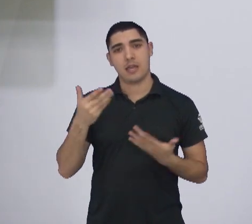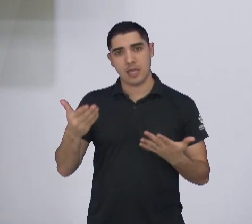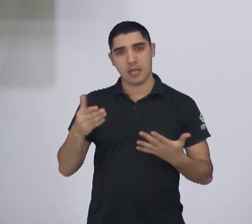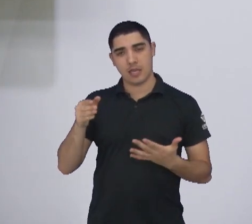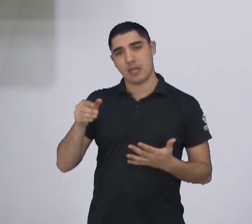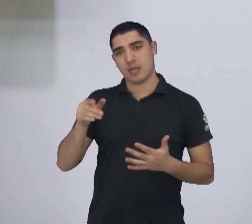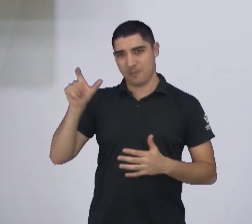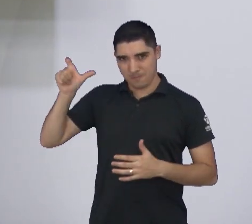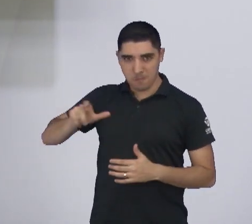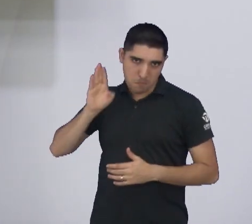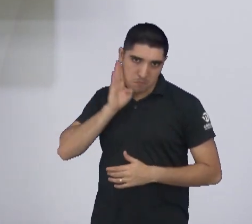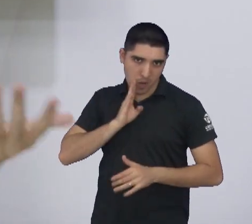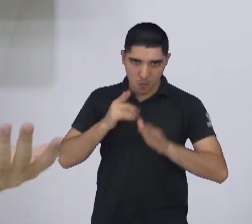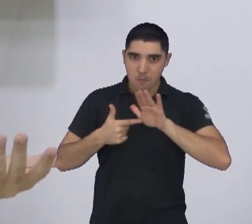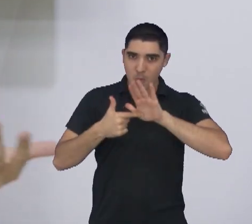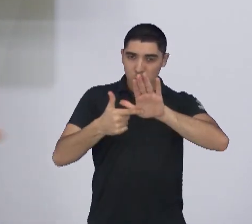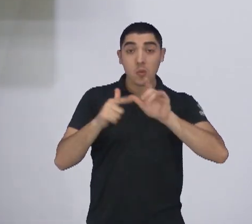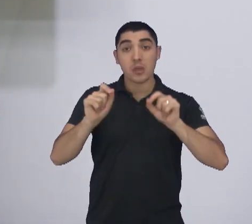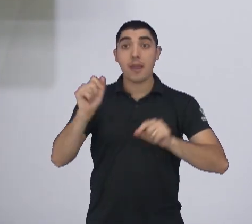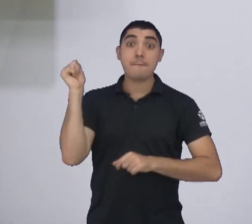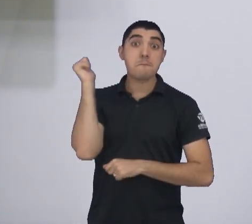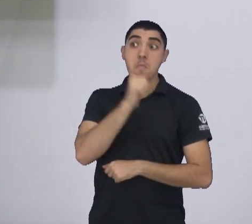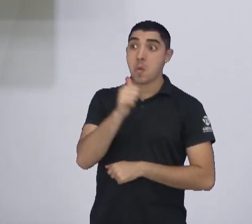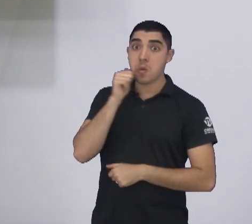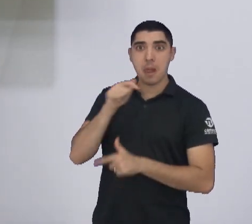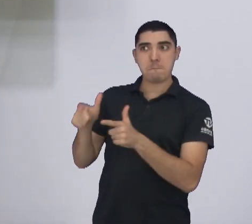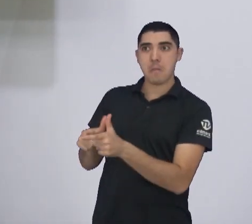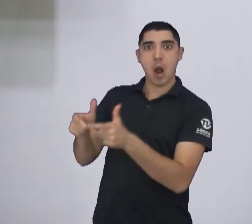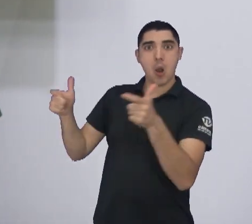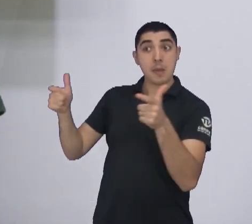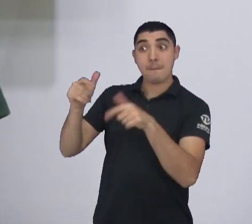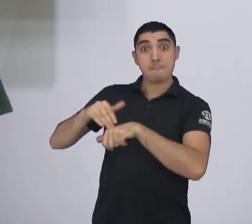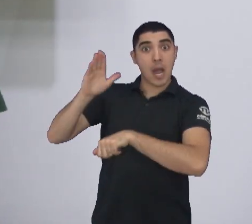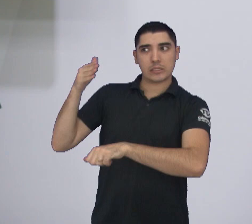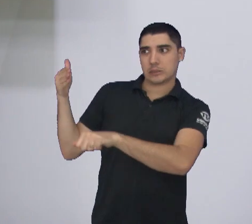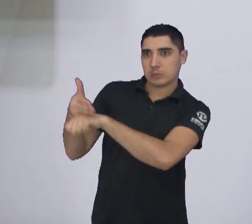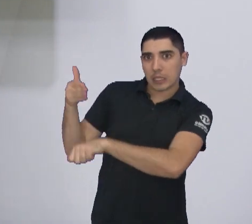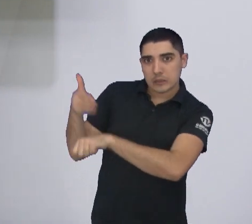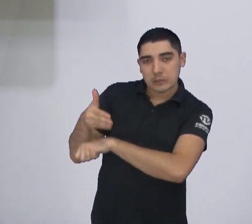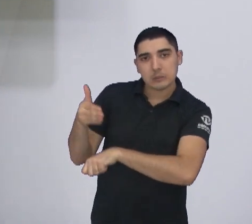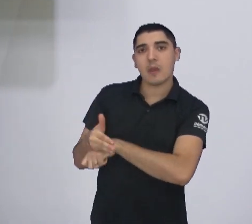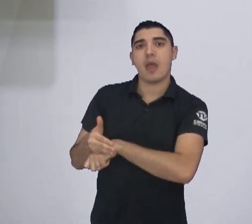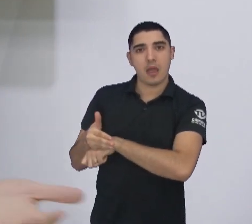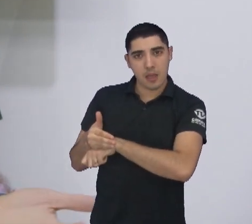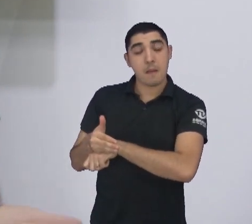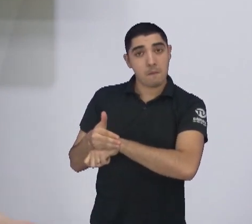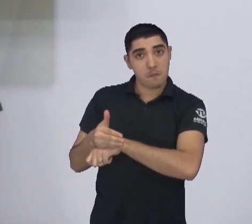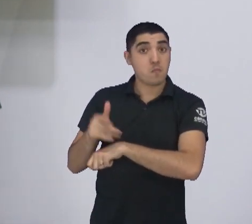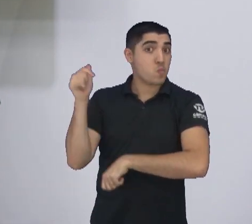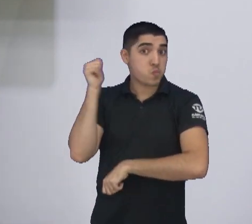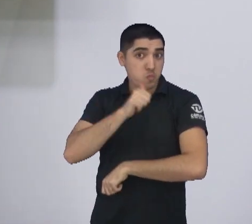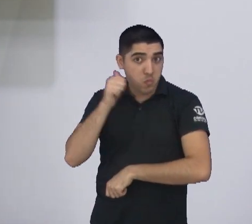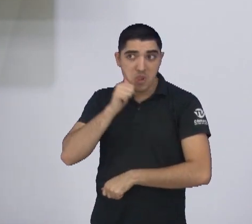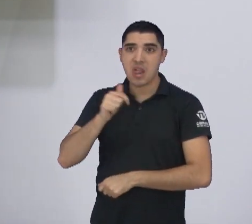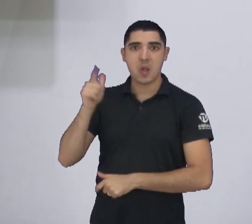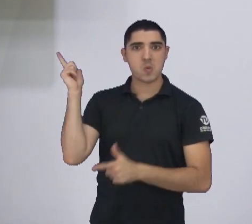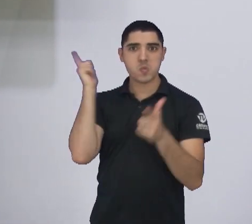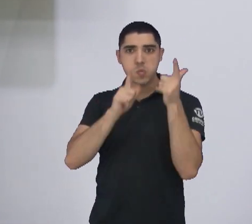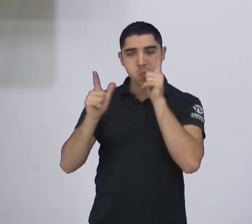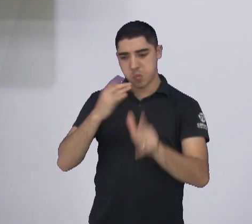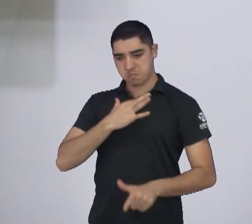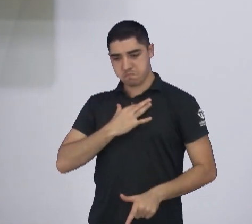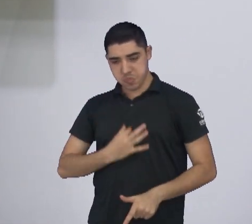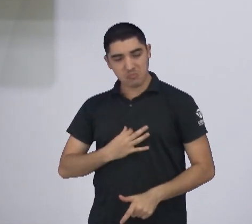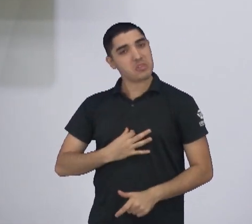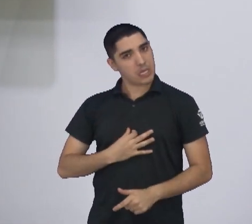recorte que o Paulo fez da questão das mulheres, né? Sim. Mais mulheres participando, mais mulheres pontuando, né, medalhando. Então isso é